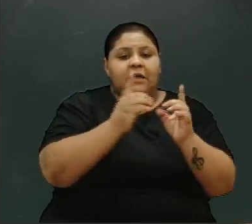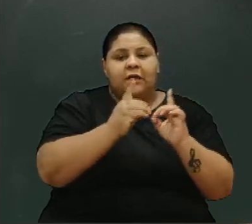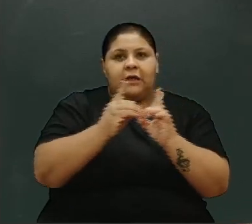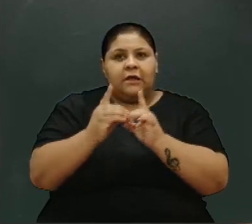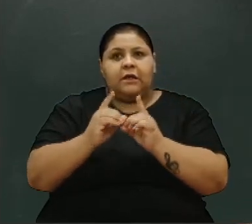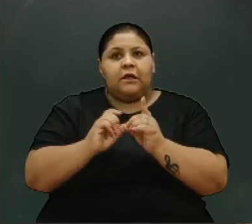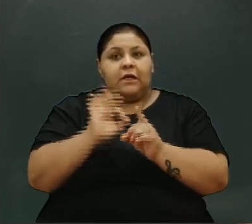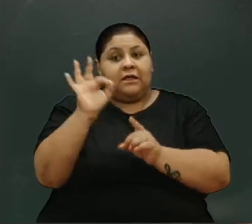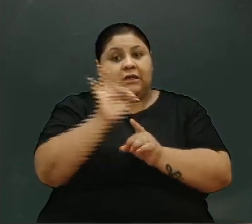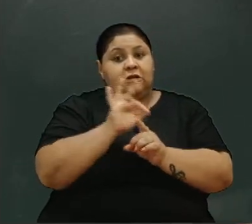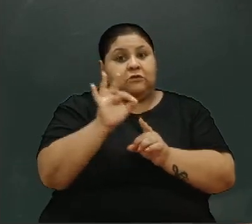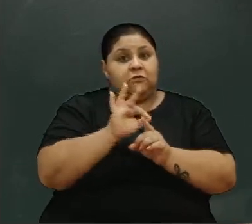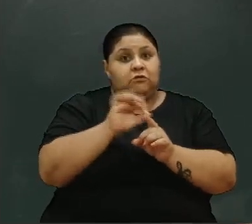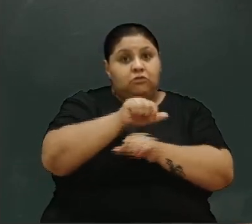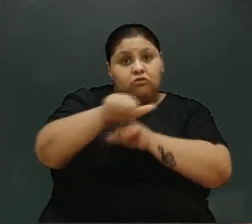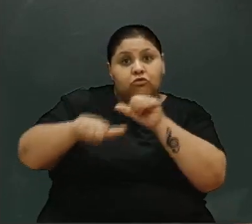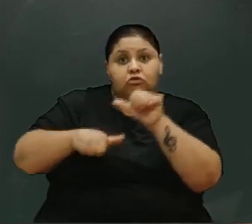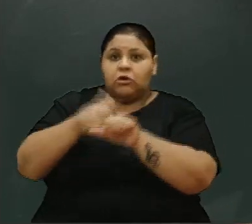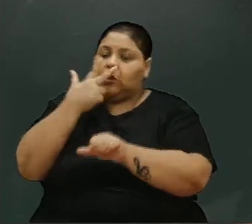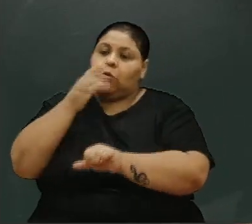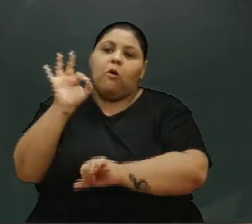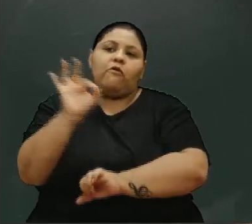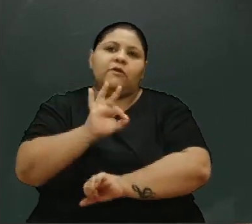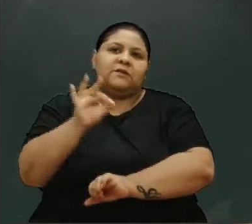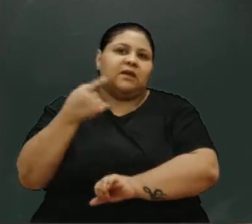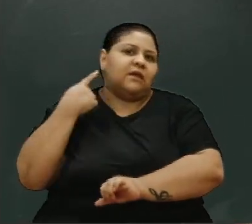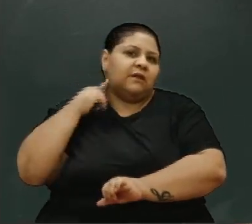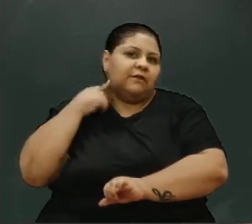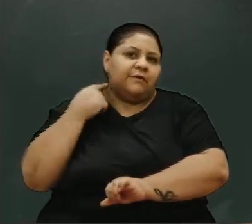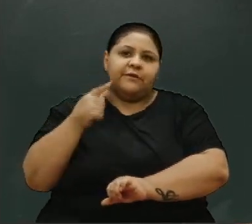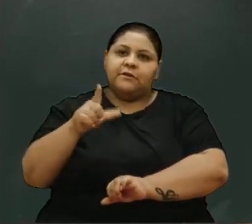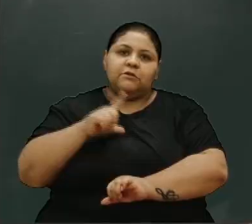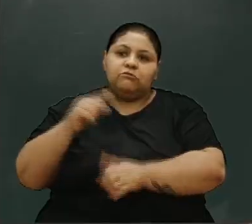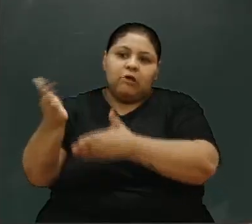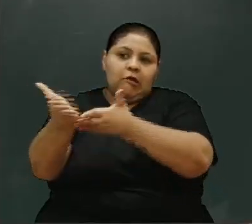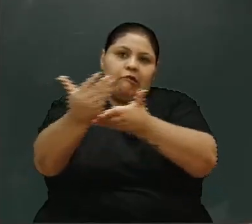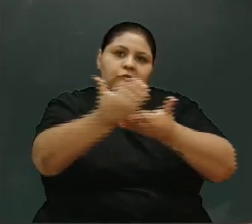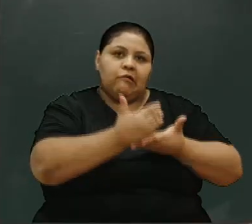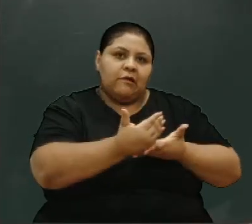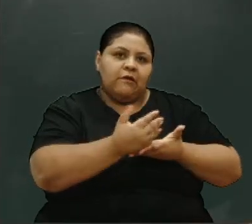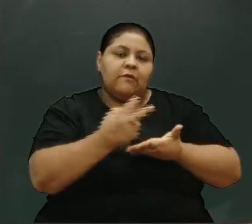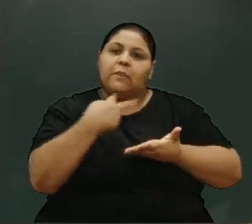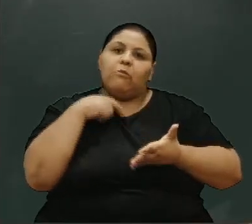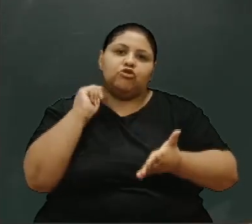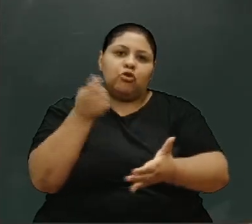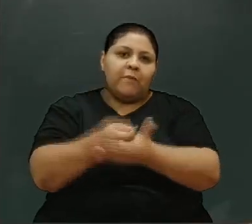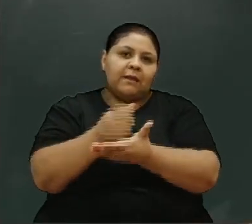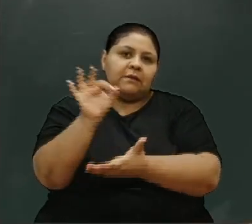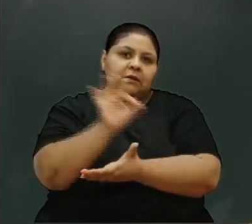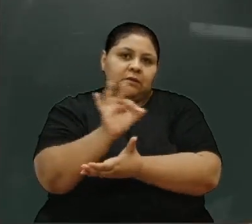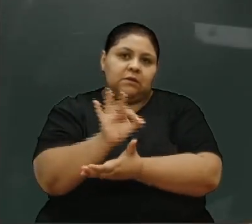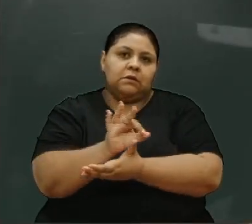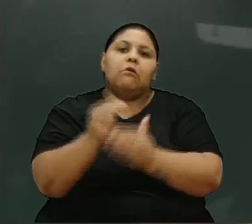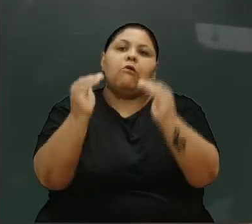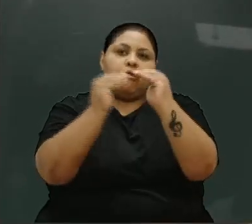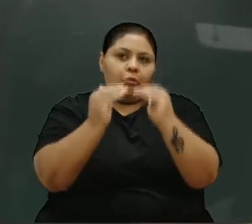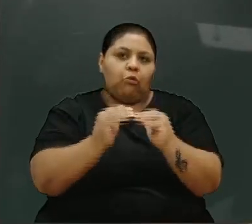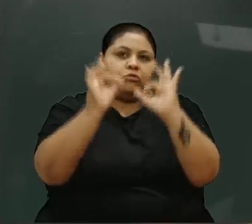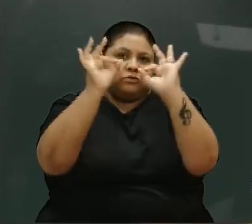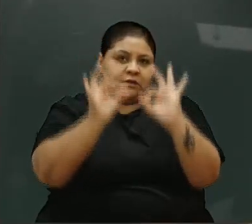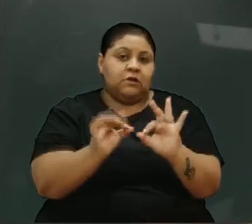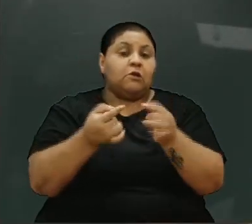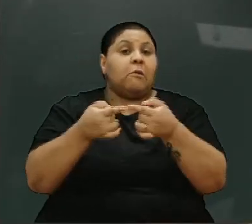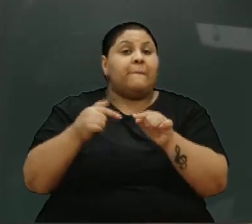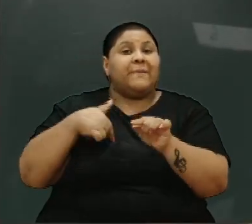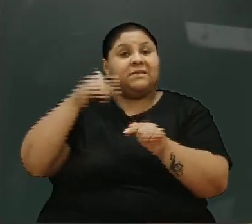é transferida a exemplo da taxa do lixo, que, obviamente, não havendo recolhimento de lixo, não pode ser cobrada a taxa. Então, eu concordo com o senhor, mas